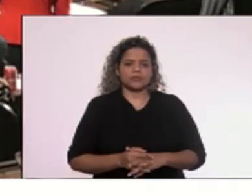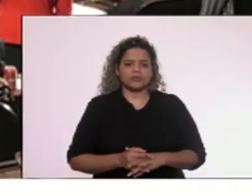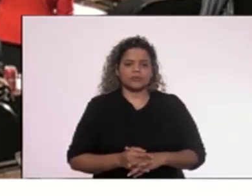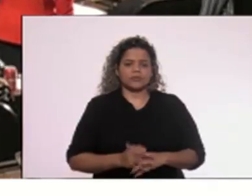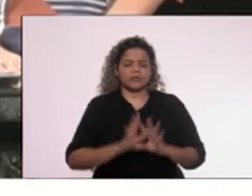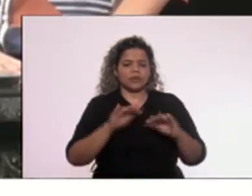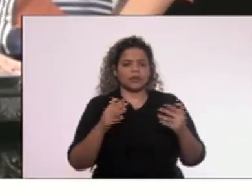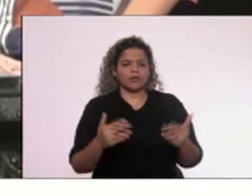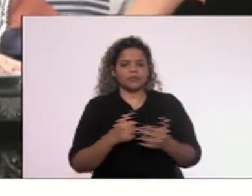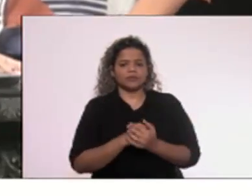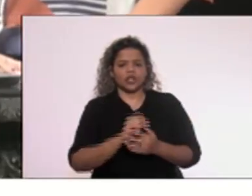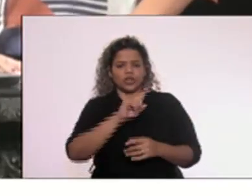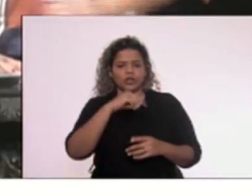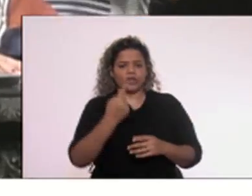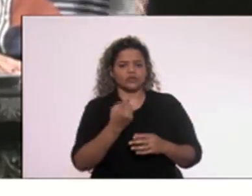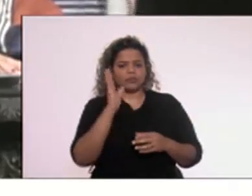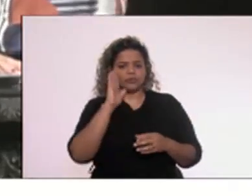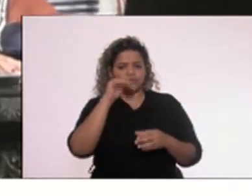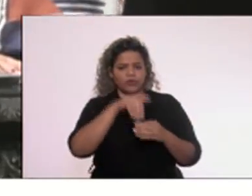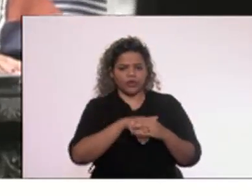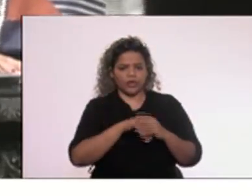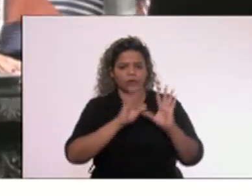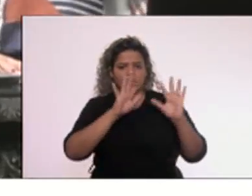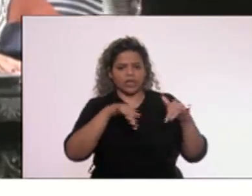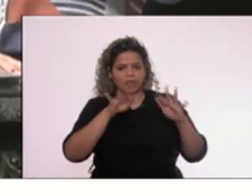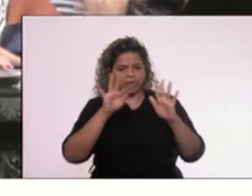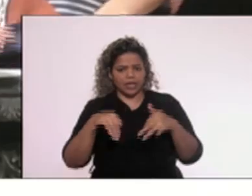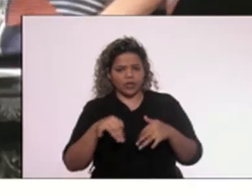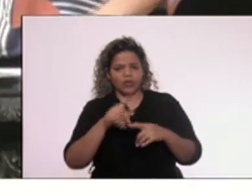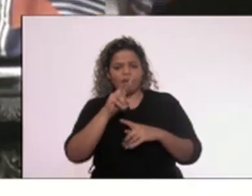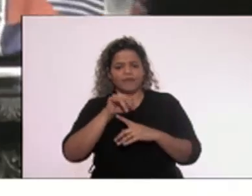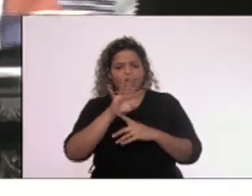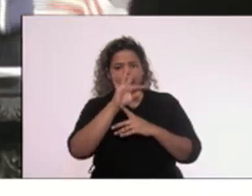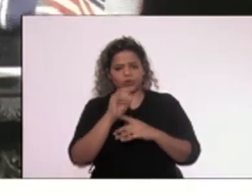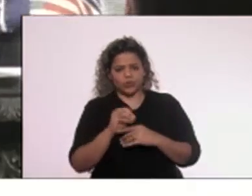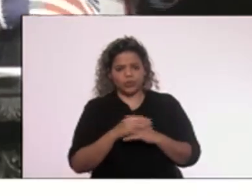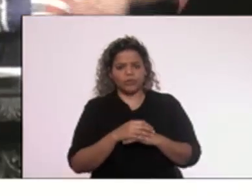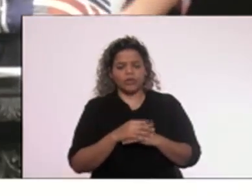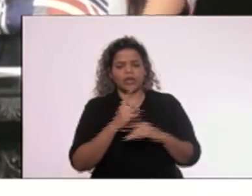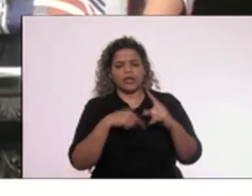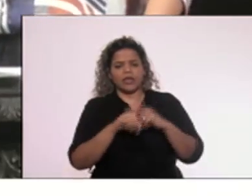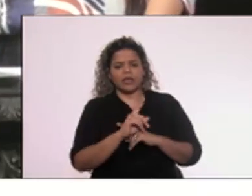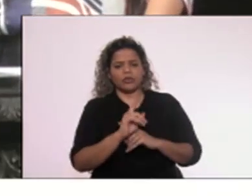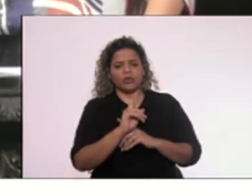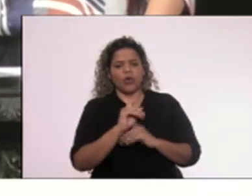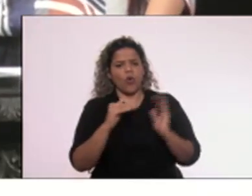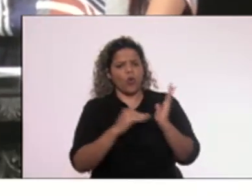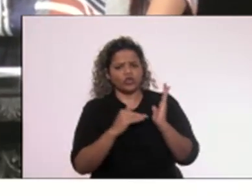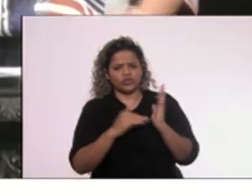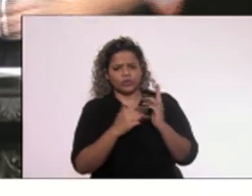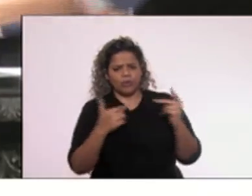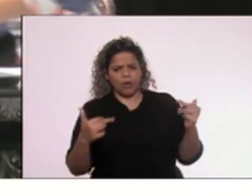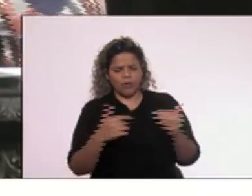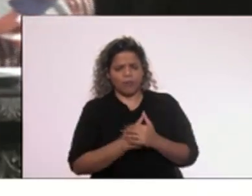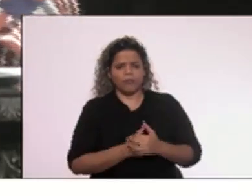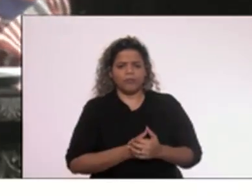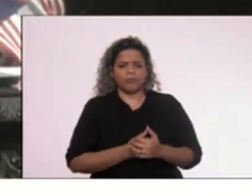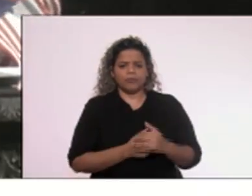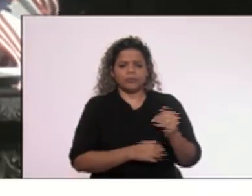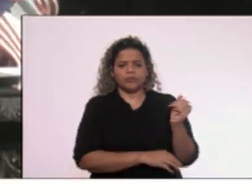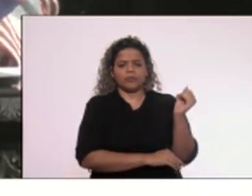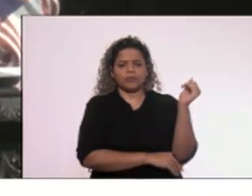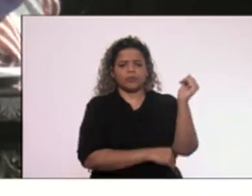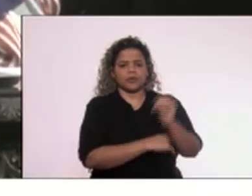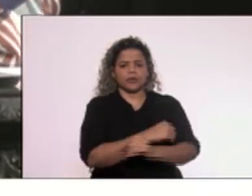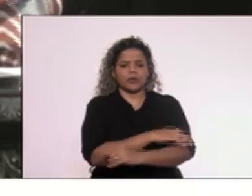Então, nós estamos votando, terminando os vetos e indo para os últimos